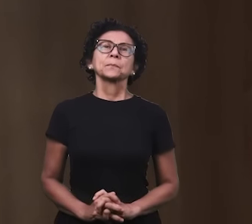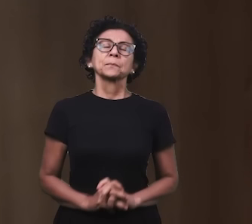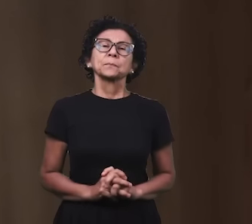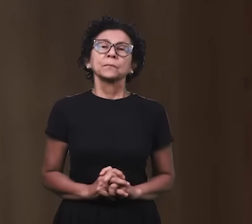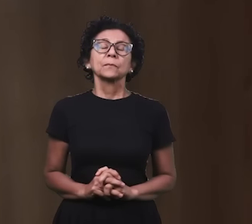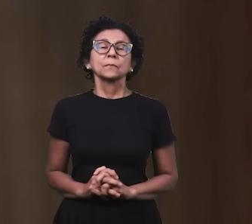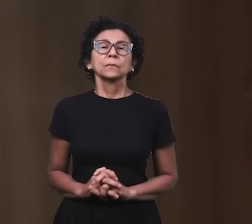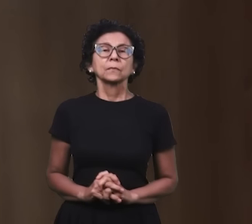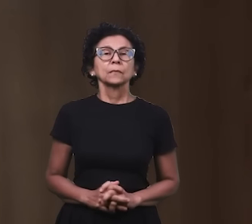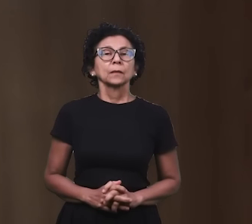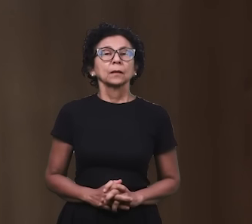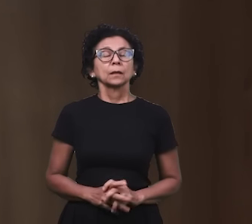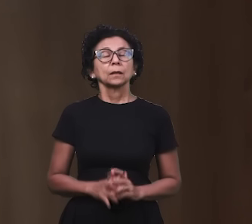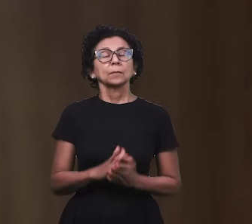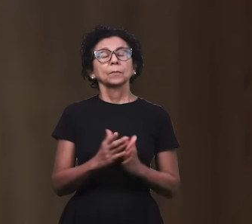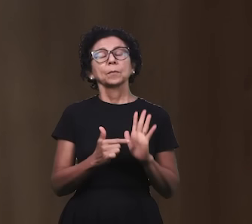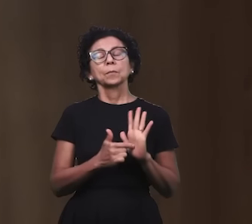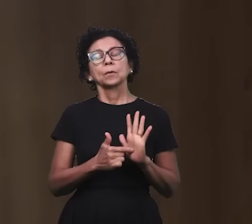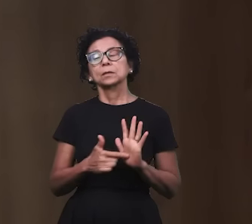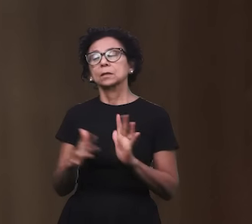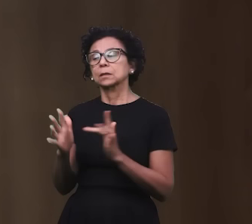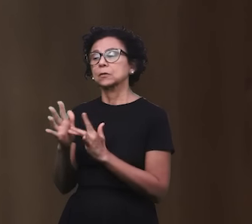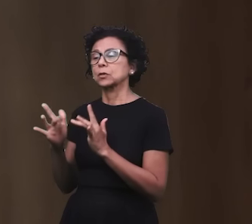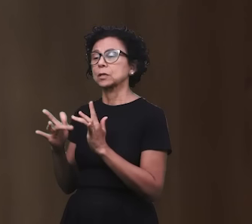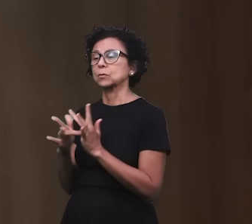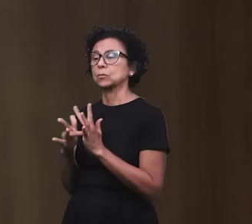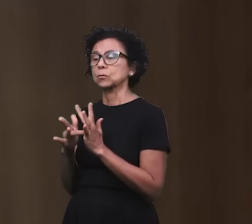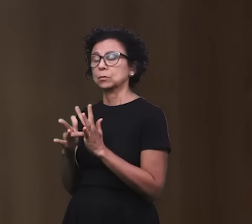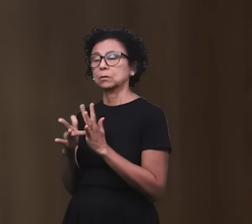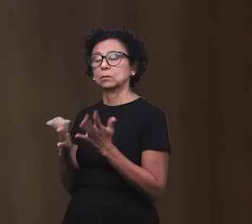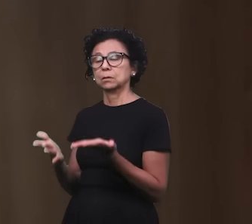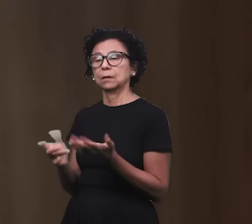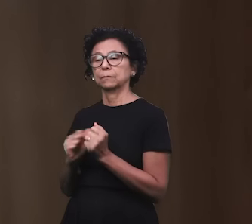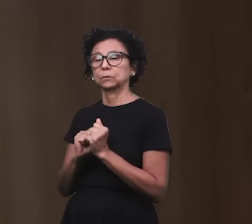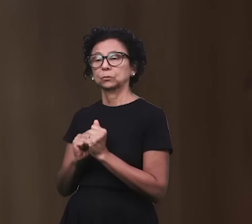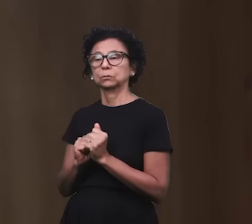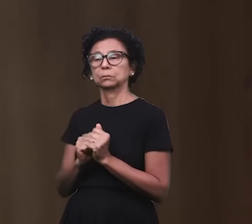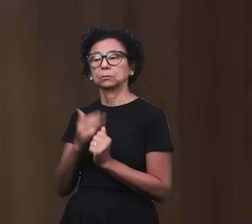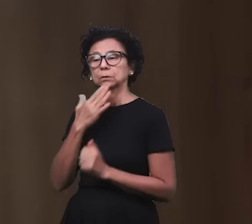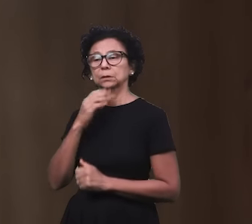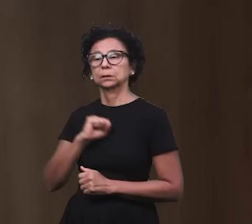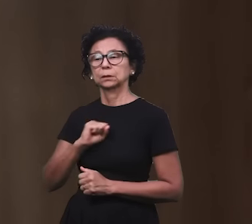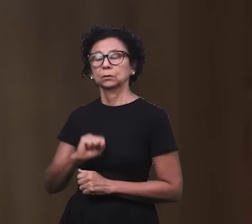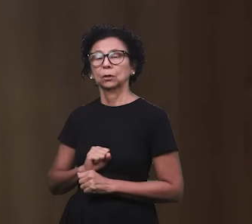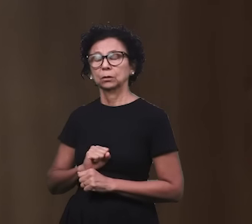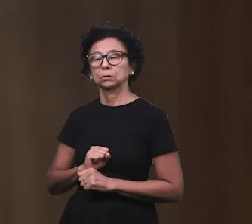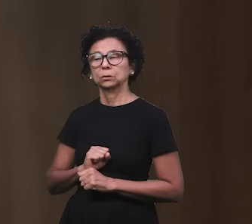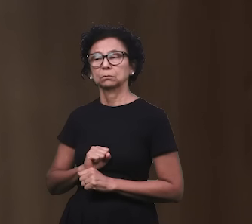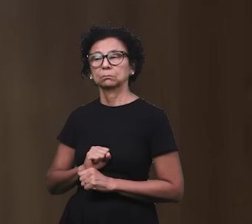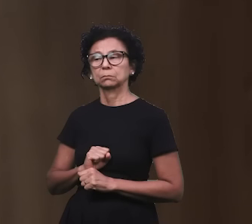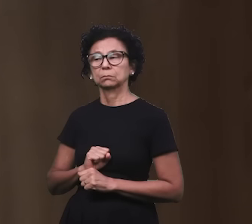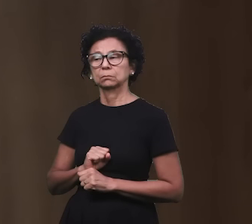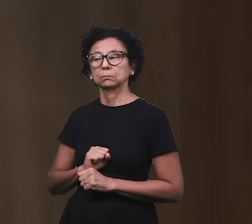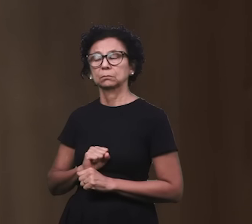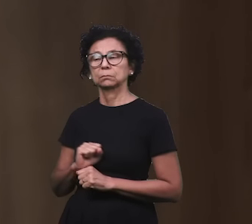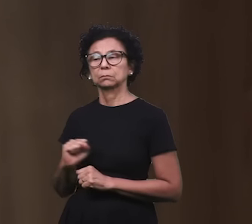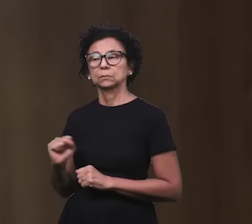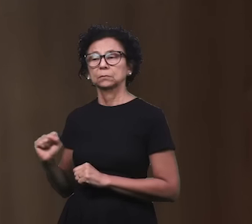no pátio, provavelmente no átrio dos sacerdotes, existia o átrio dos sacerdotes, sentado com os sacerdotes, certo,